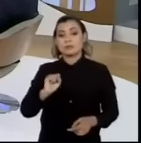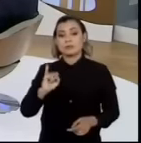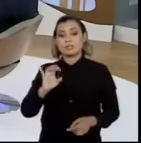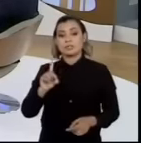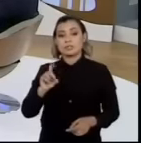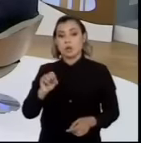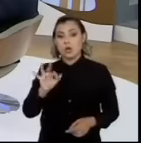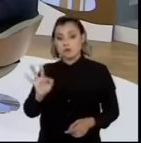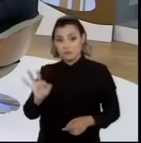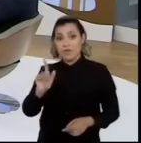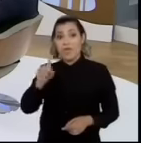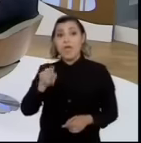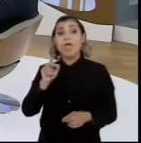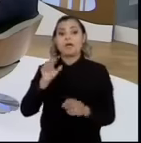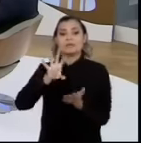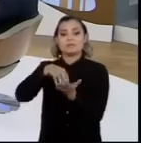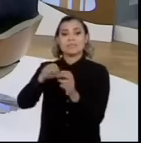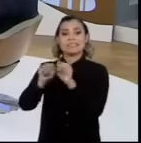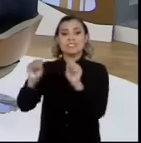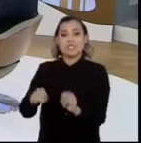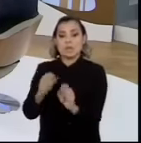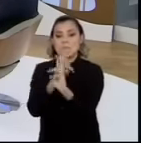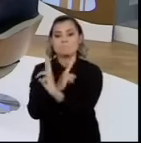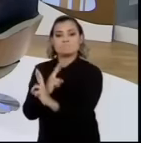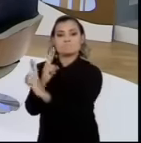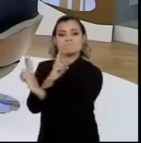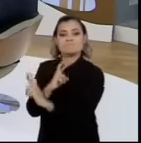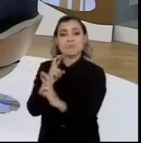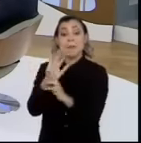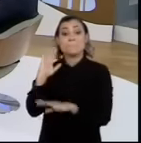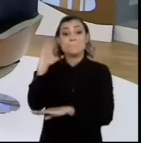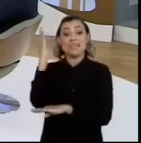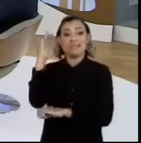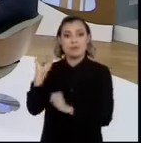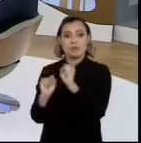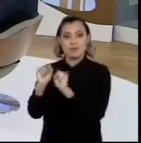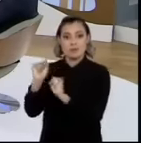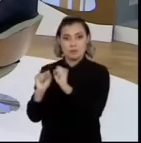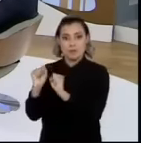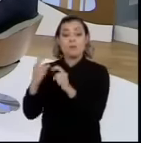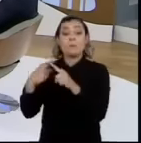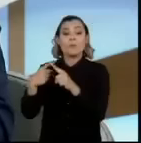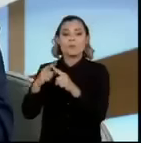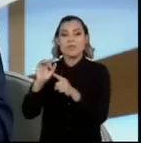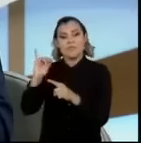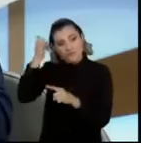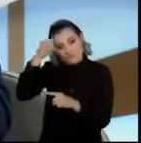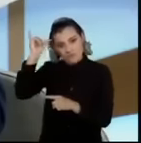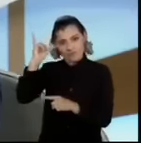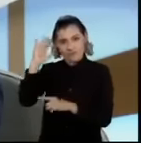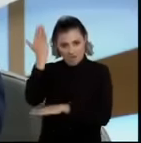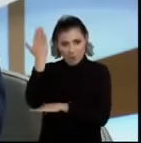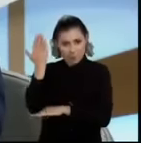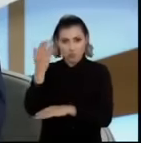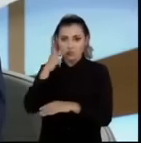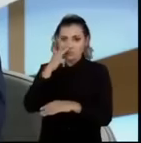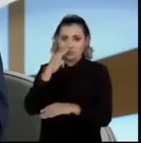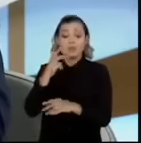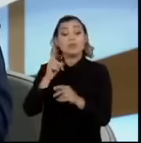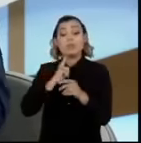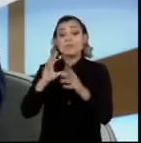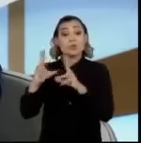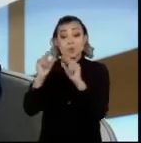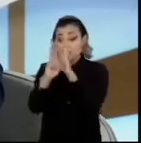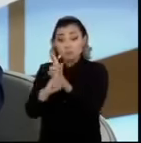sistema de rastreamento de madeira, para todas as cidades de Espigão do Oeste, foi suspenso.